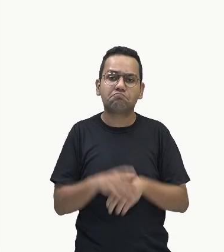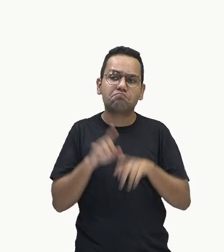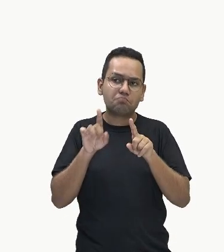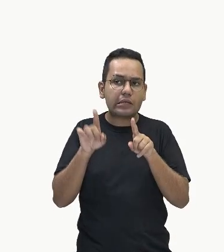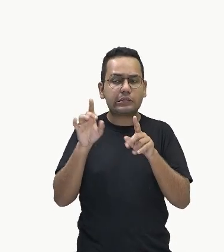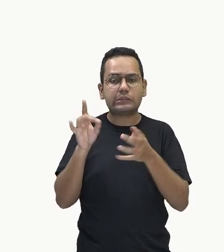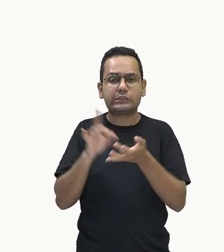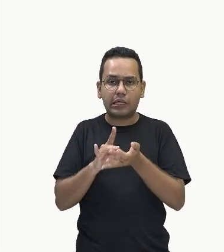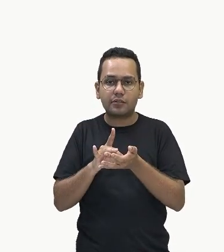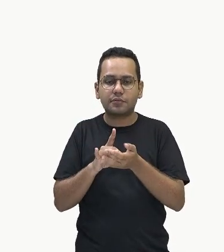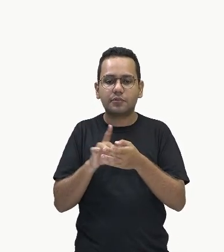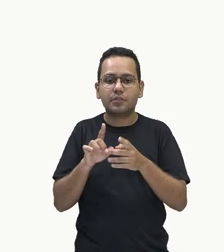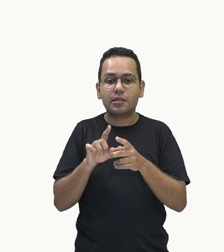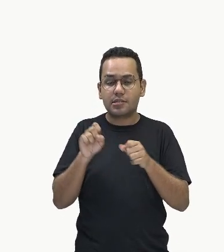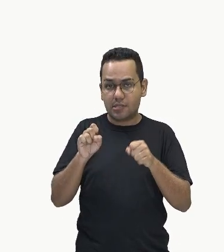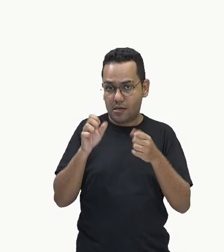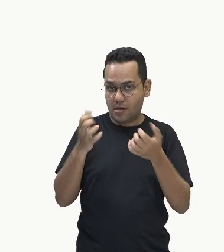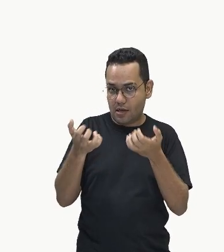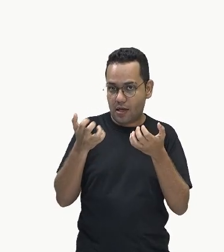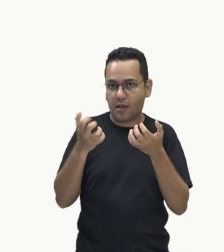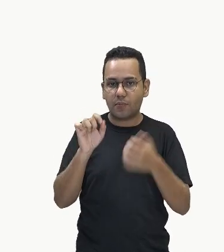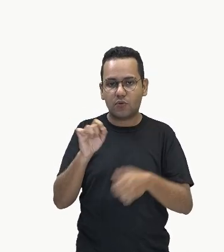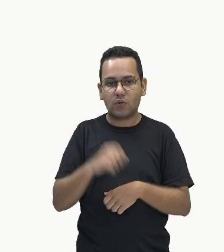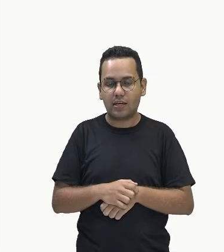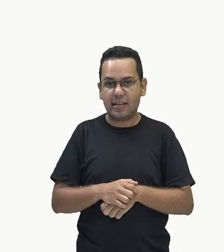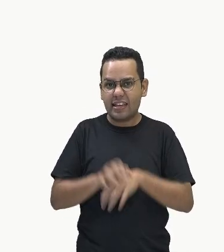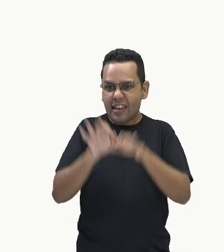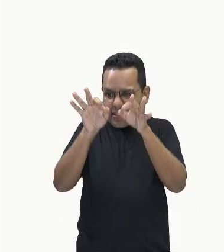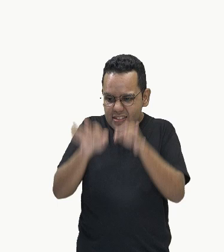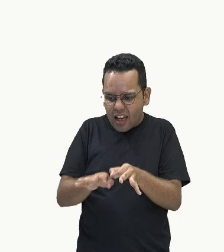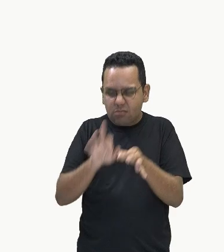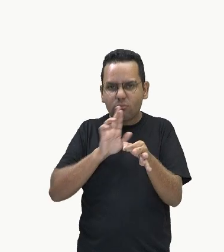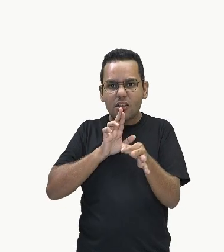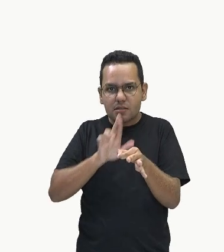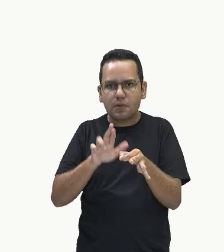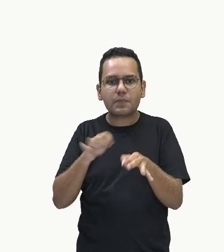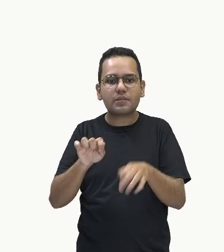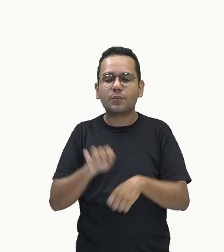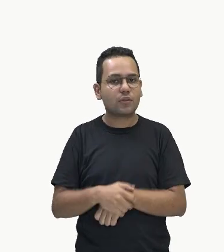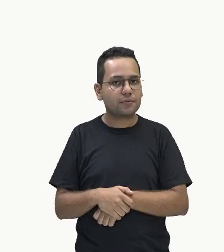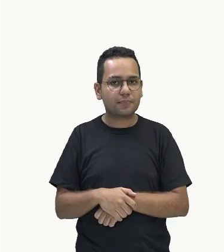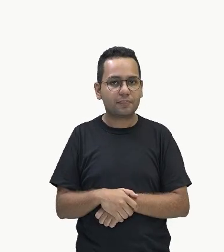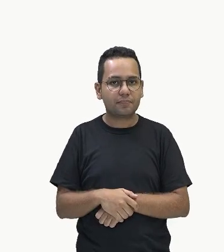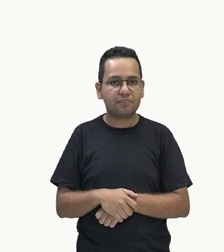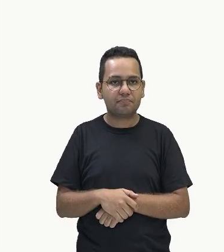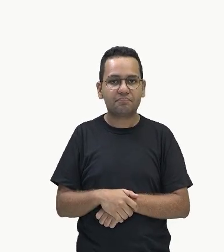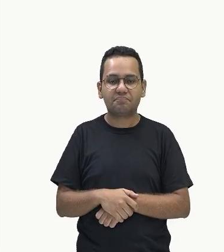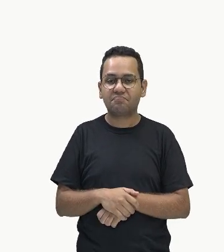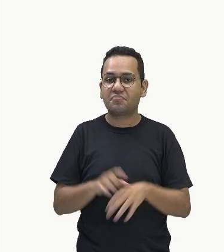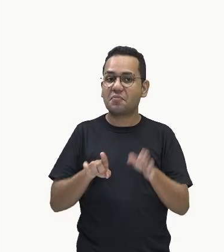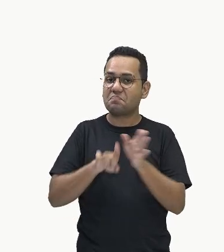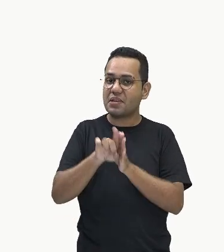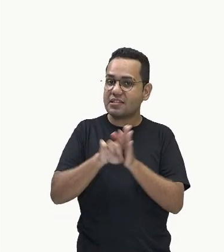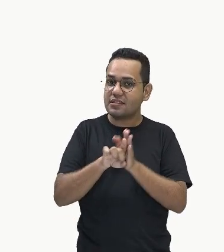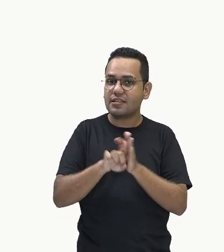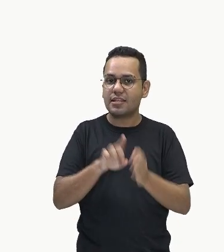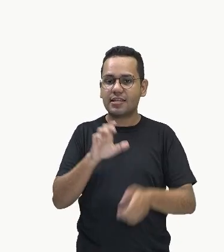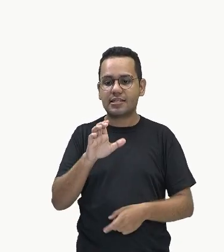por isso que quando a gente quer um resultado exato, a gente faz o quê? A pesquisa